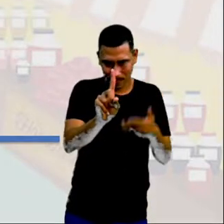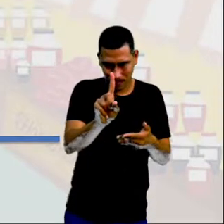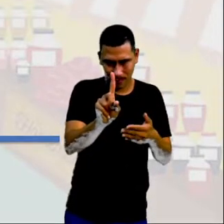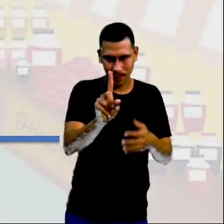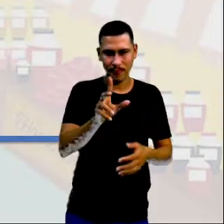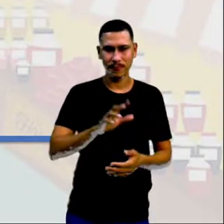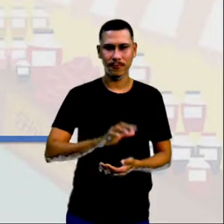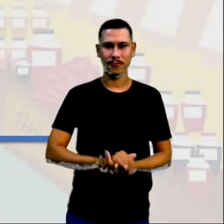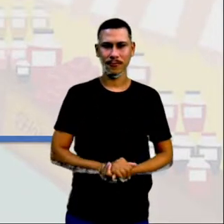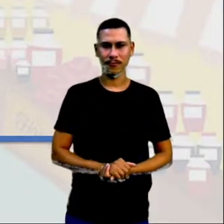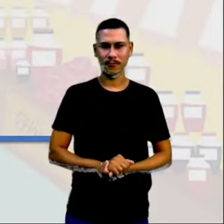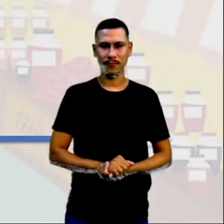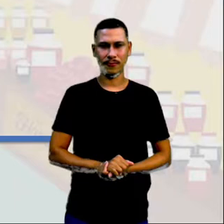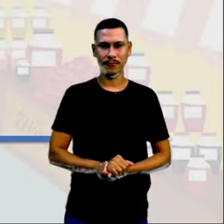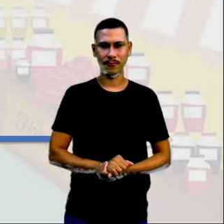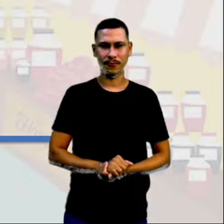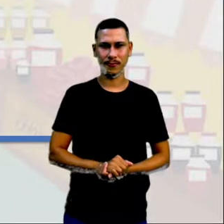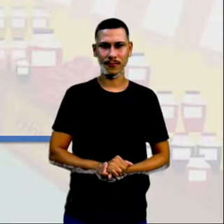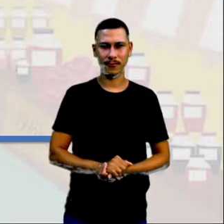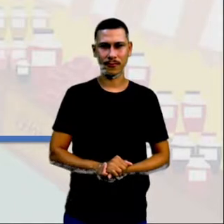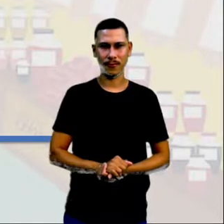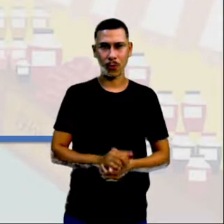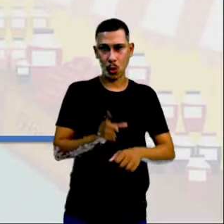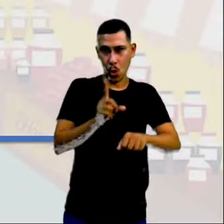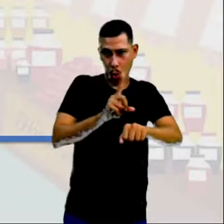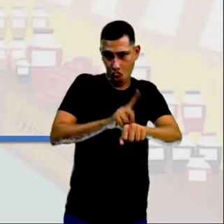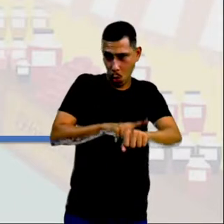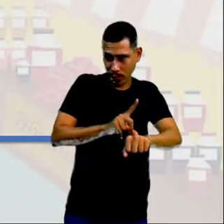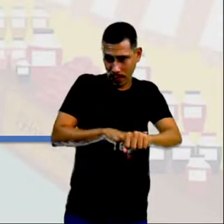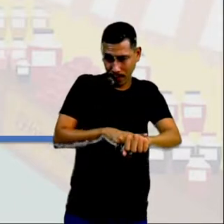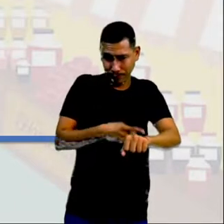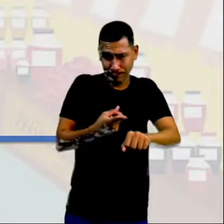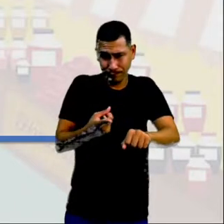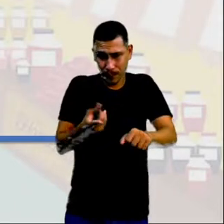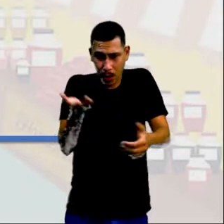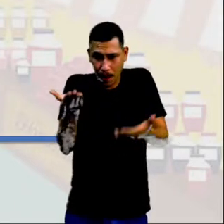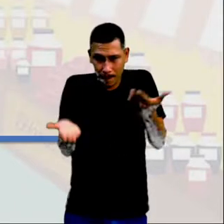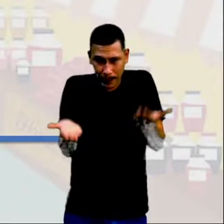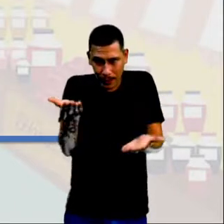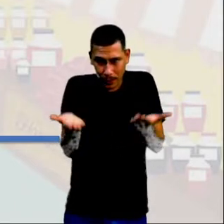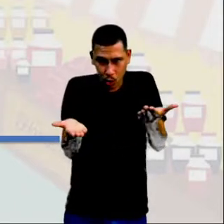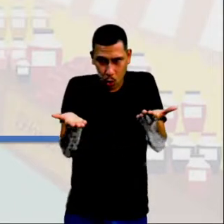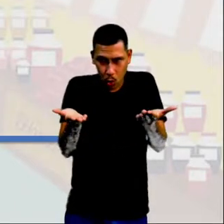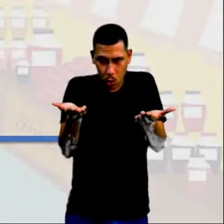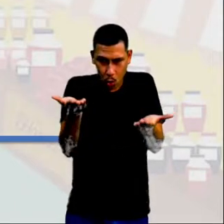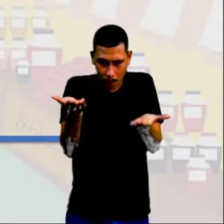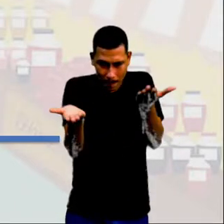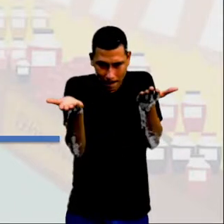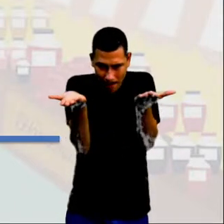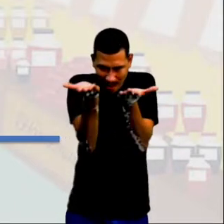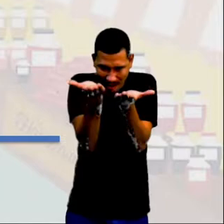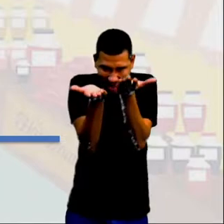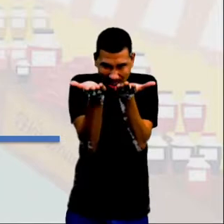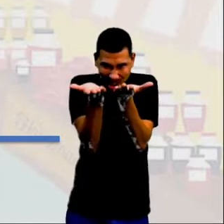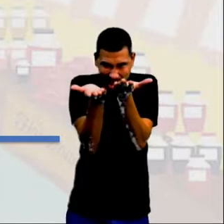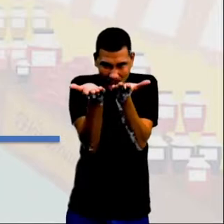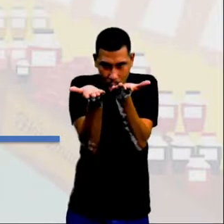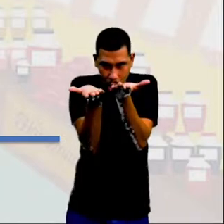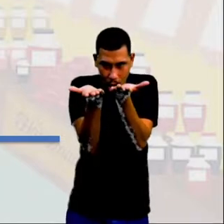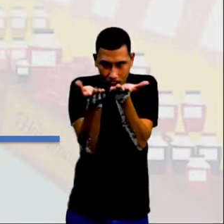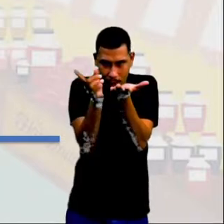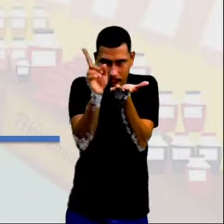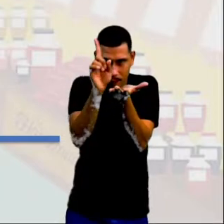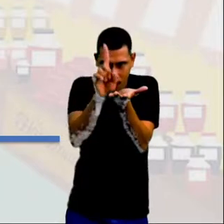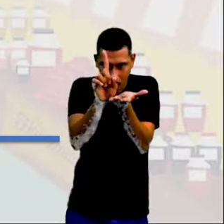haste que, no momento que os dois lados estiverem com o mesmo peso, ela vai